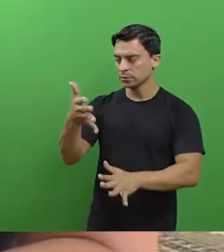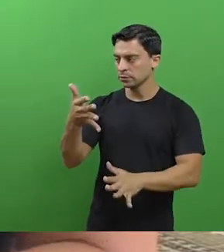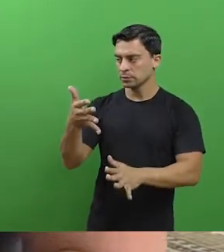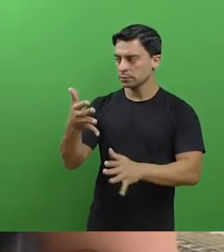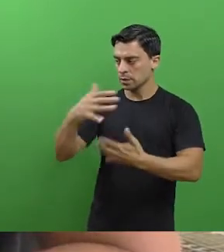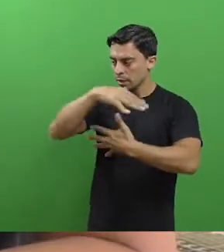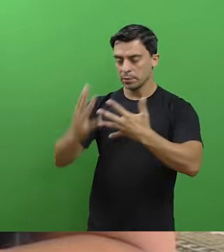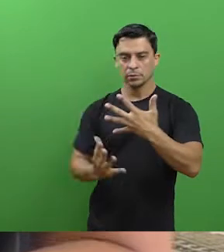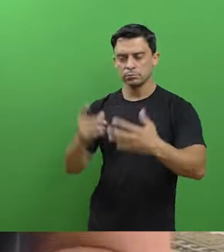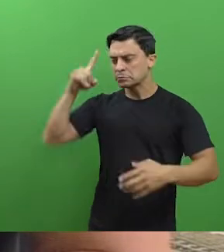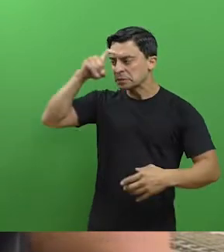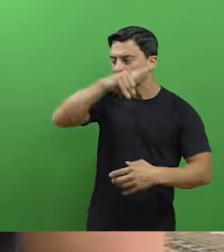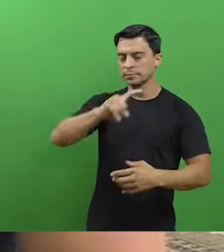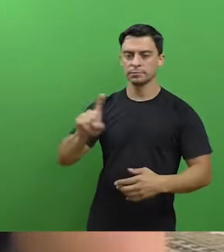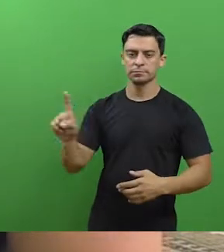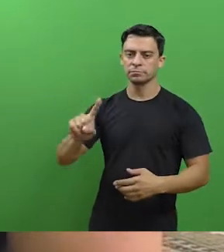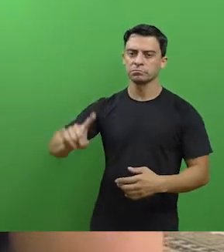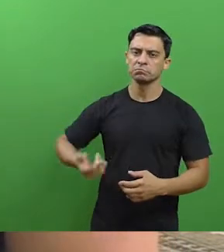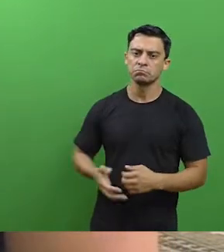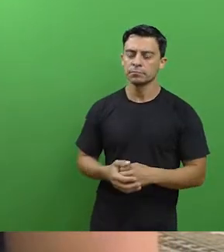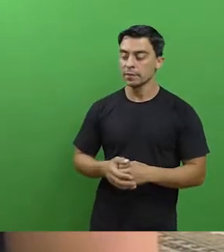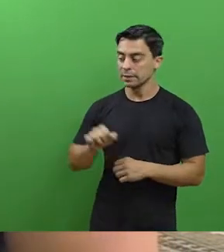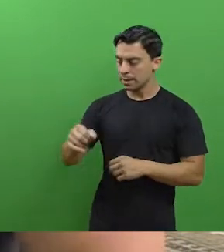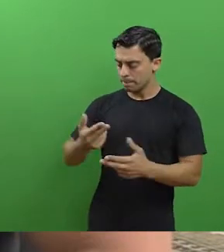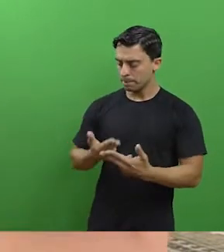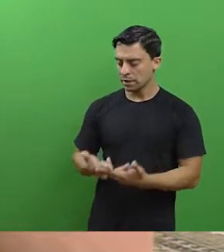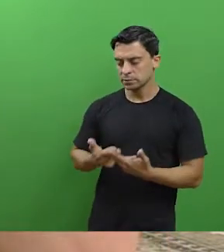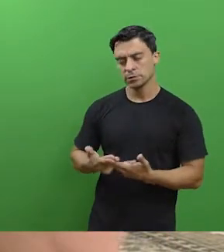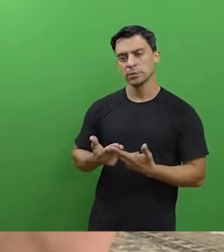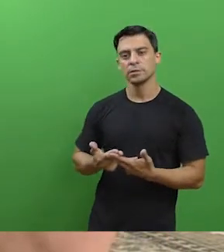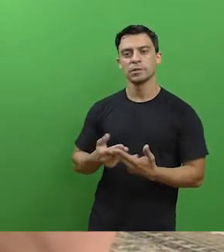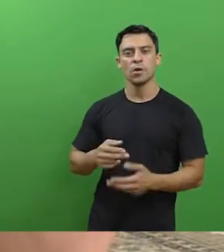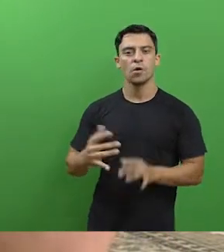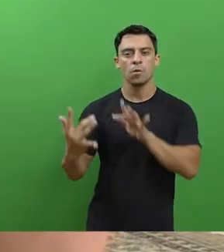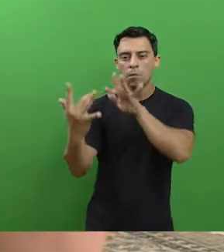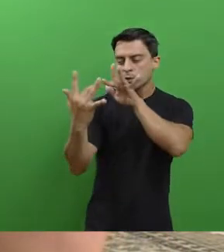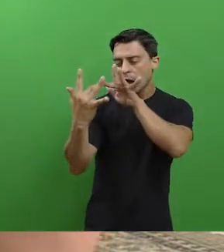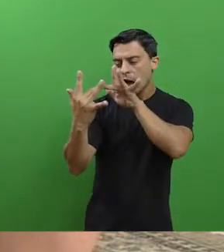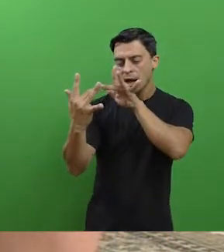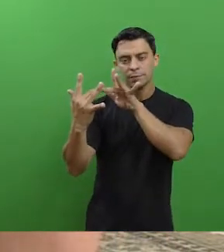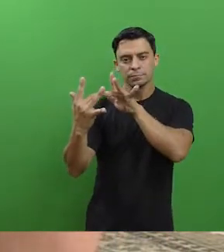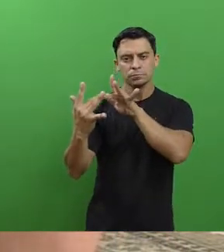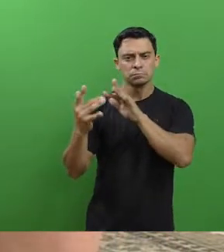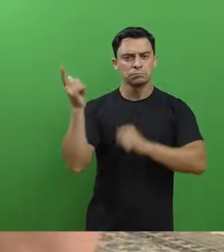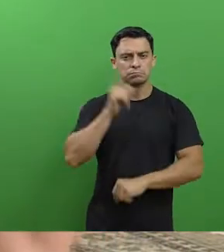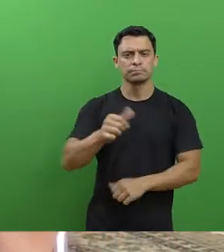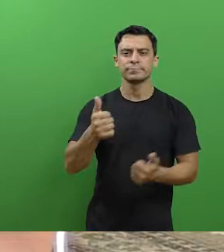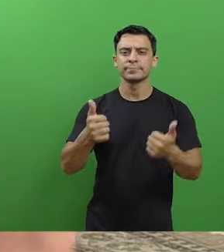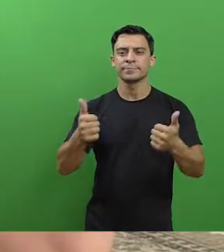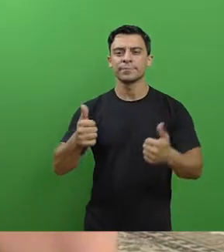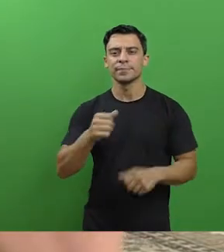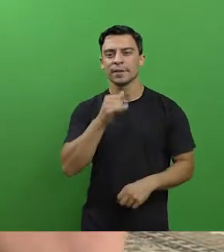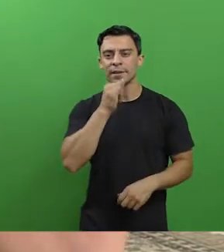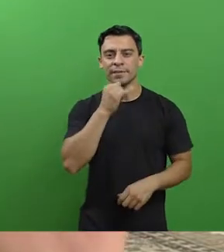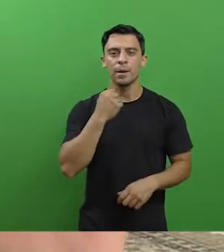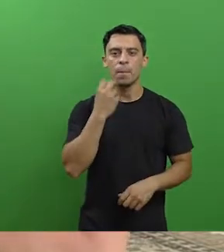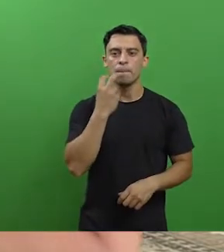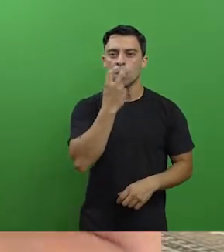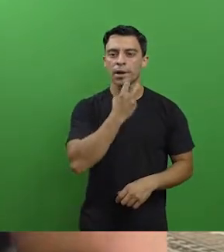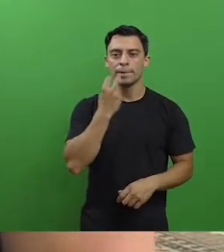e, acima de tudo, contato com o idioma, consegue. A boca, podemos usar mais, eu digo, a expressão